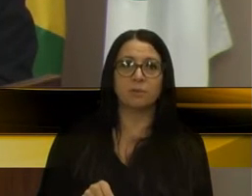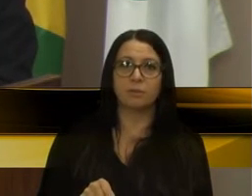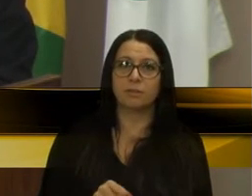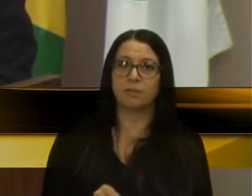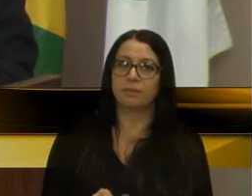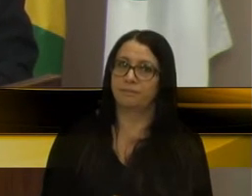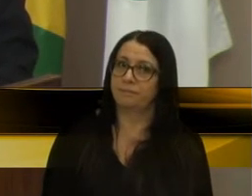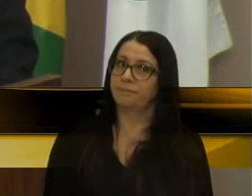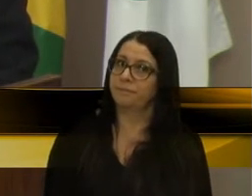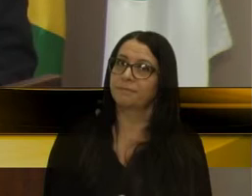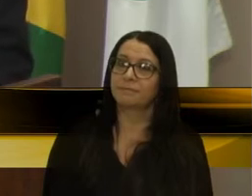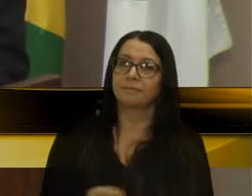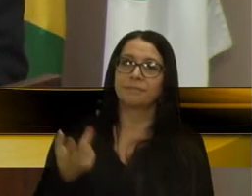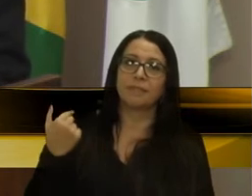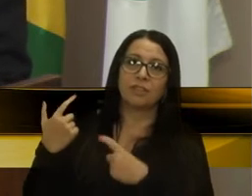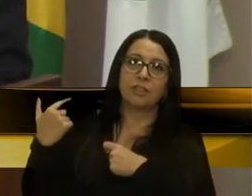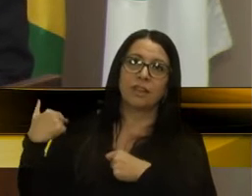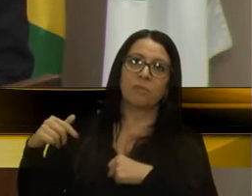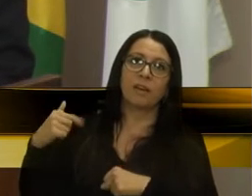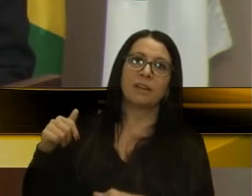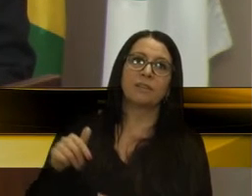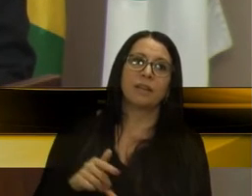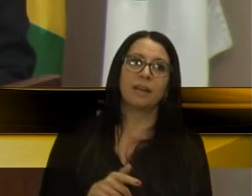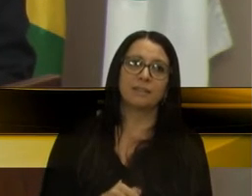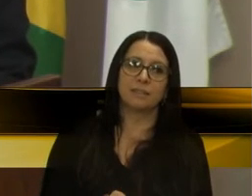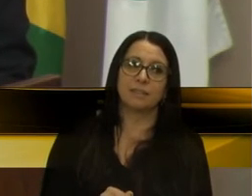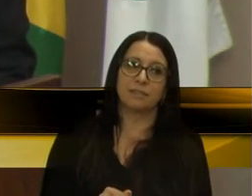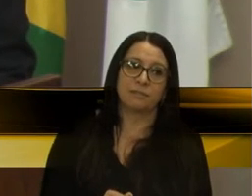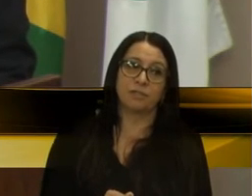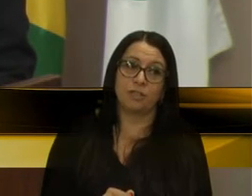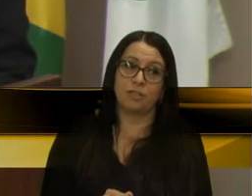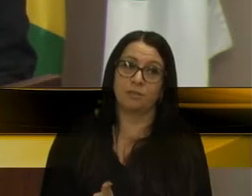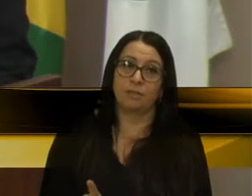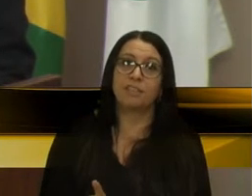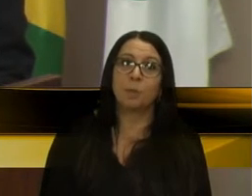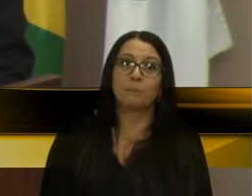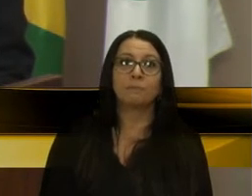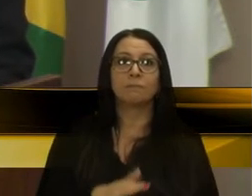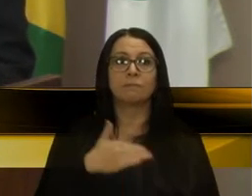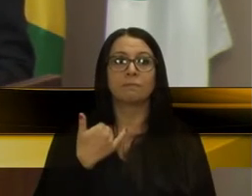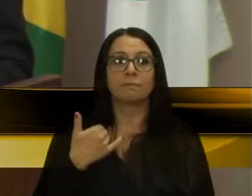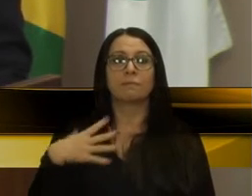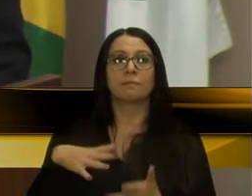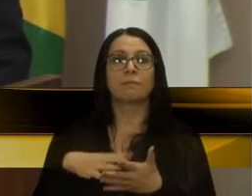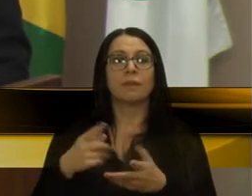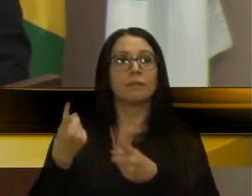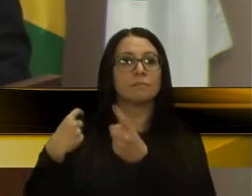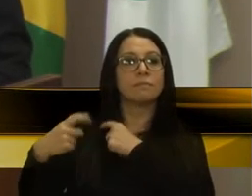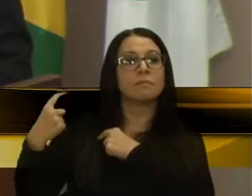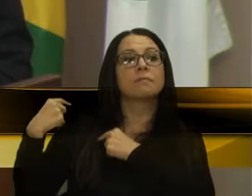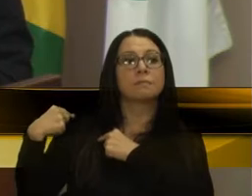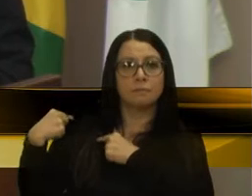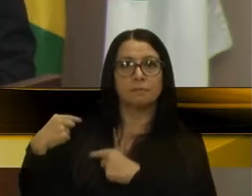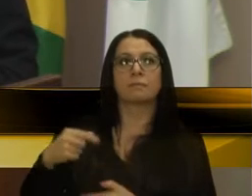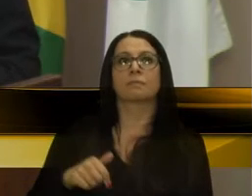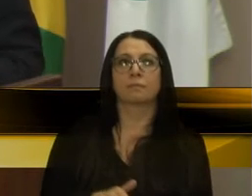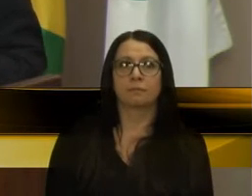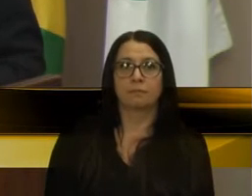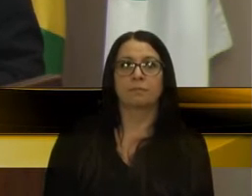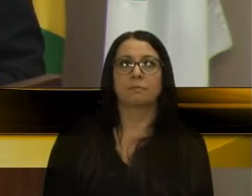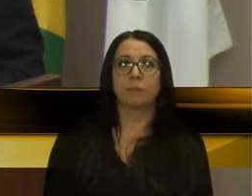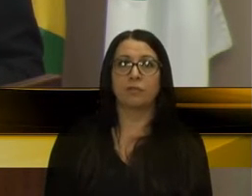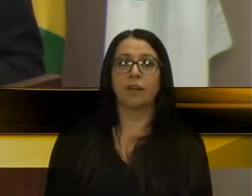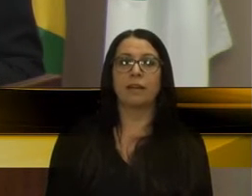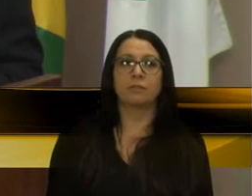isso que está sendo apresentado é um retrocesso e a criação da indústria da morte. da morte. É um retrocesso muito grande para um país